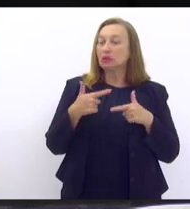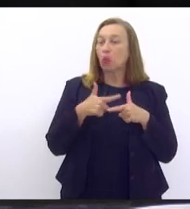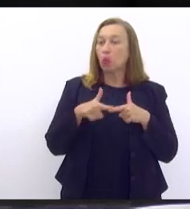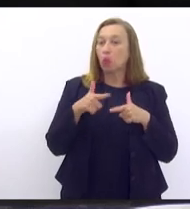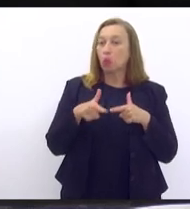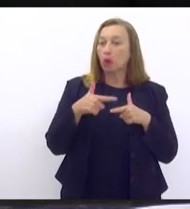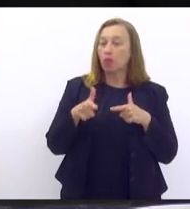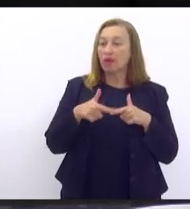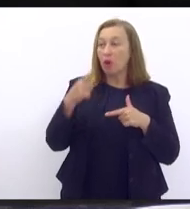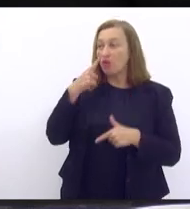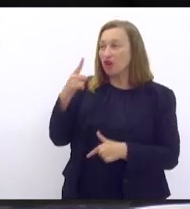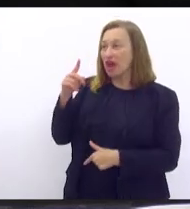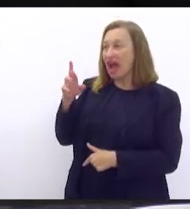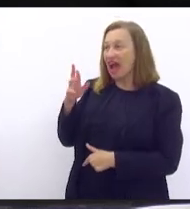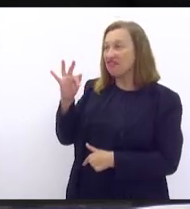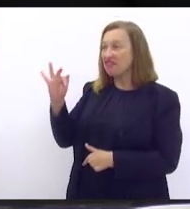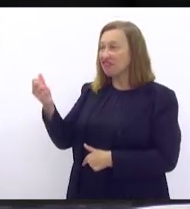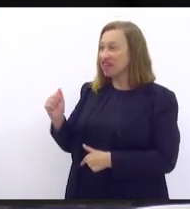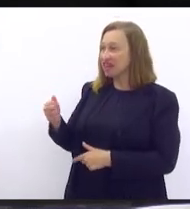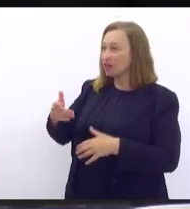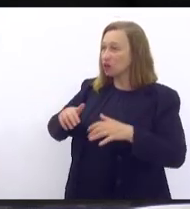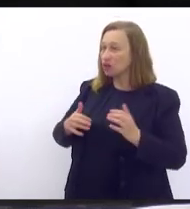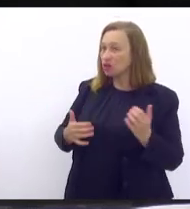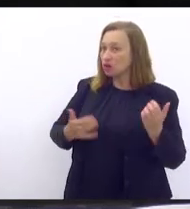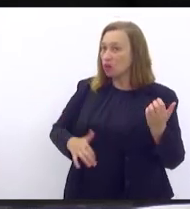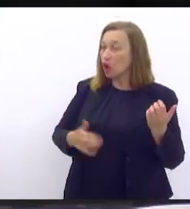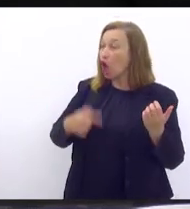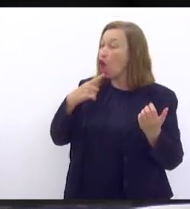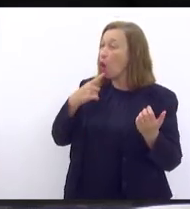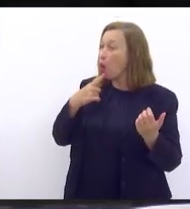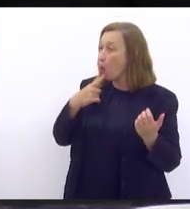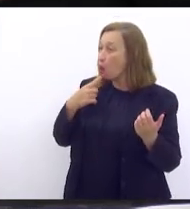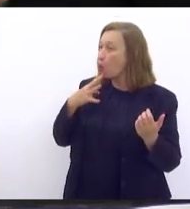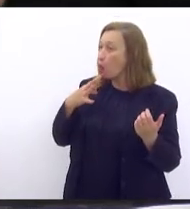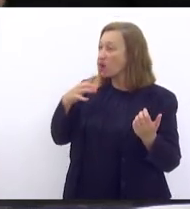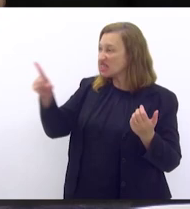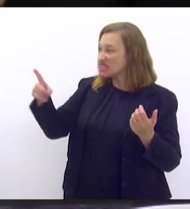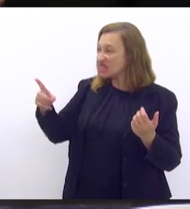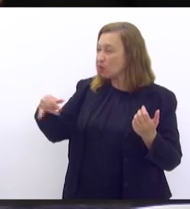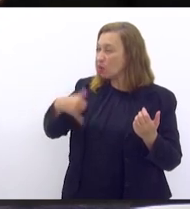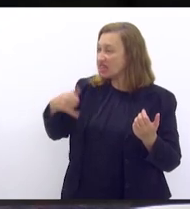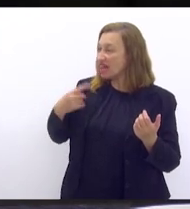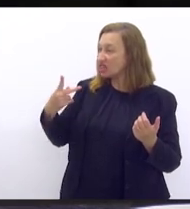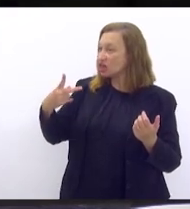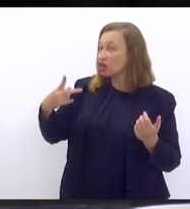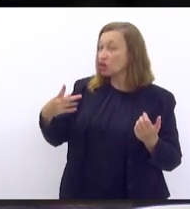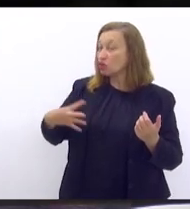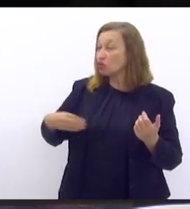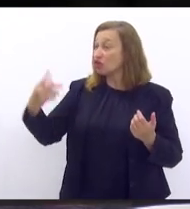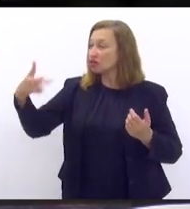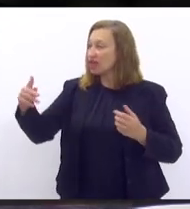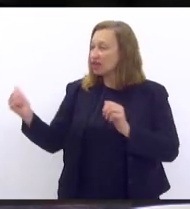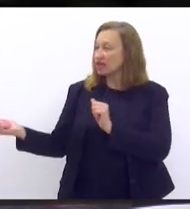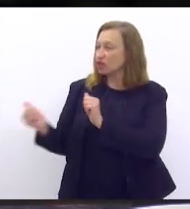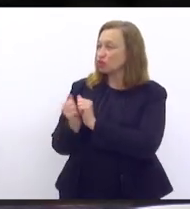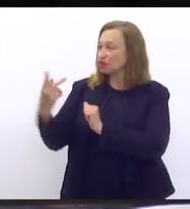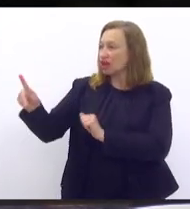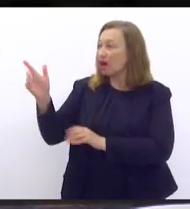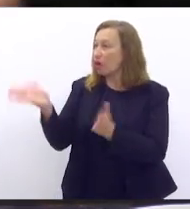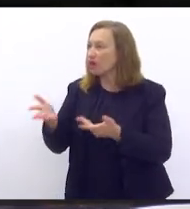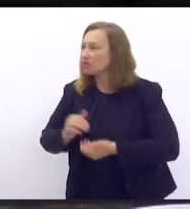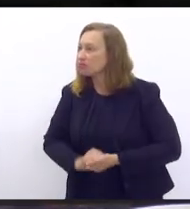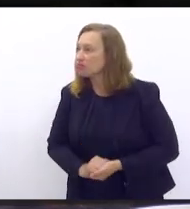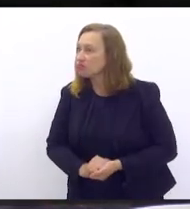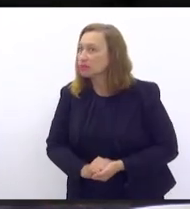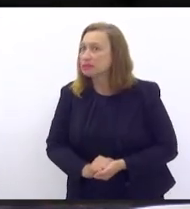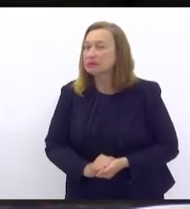para o Rafinha tocando, eu me dou conta que hoje eu acho que eu conheci o Rafinha tocando com a idade do filho dele, que está ali do lado. Ó.